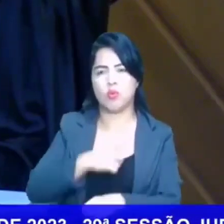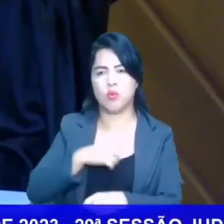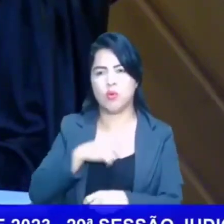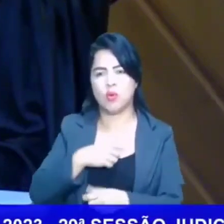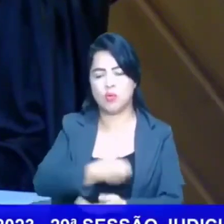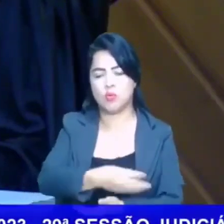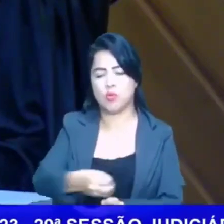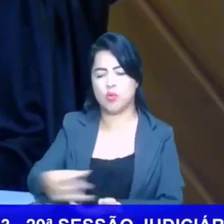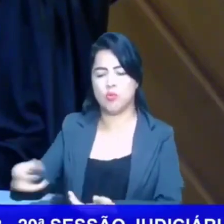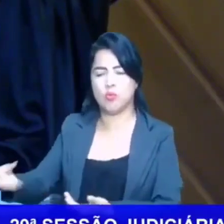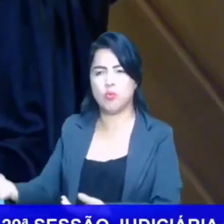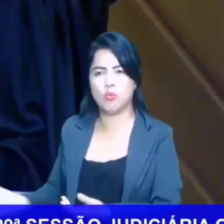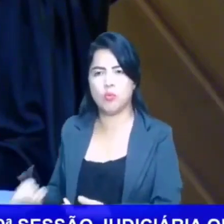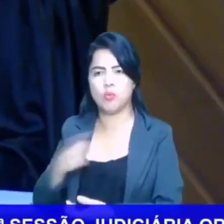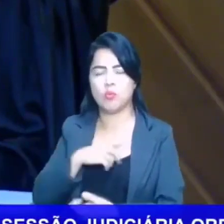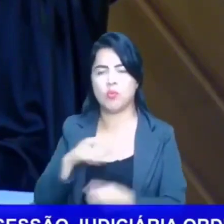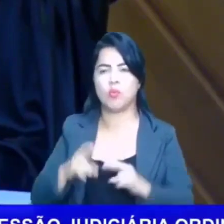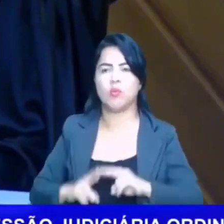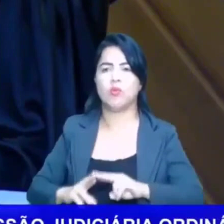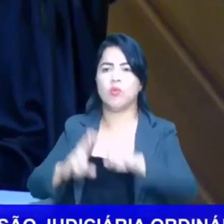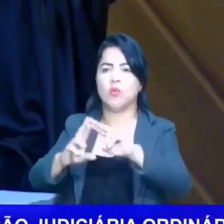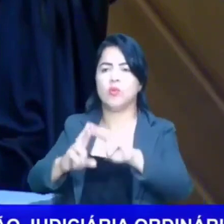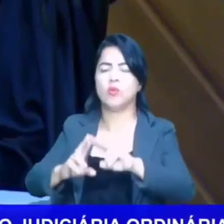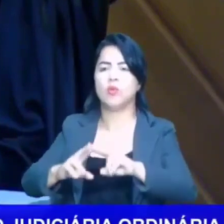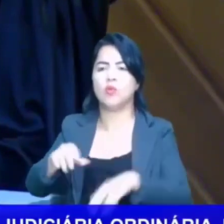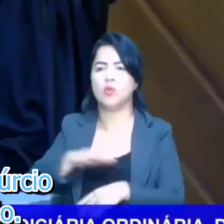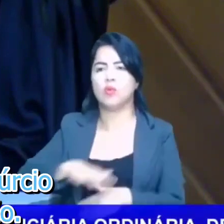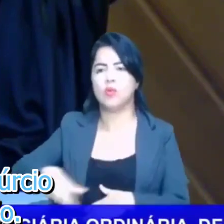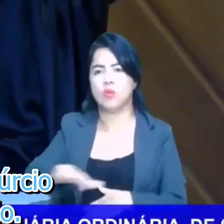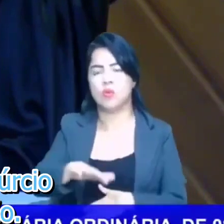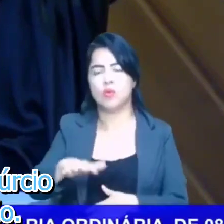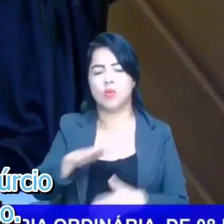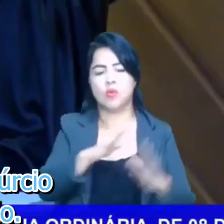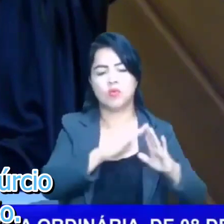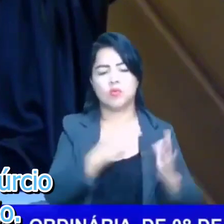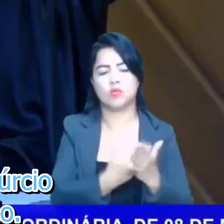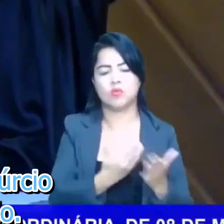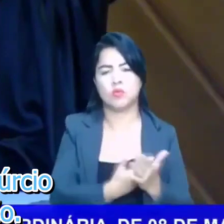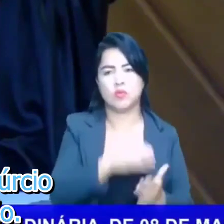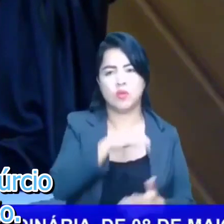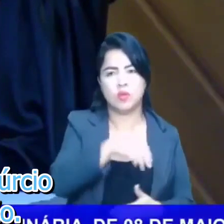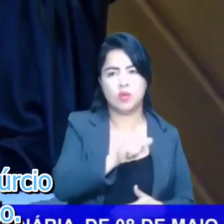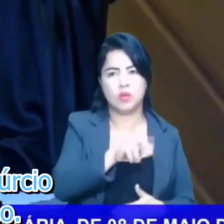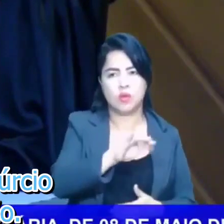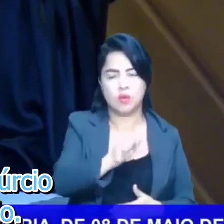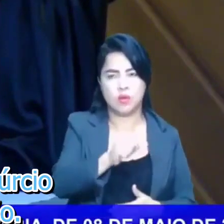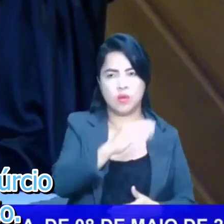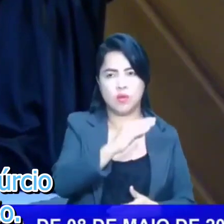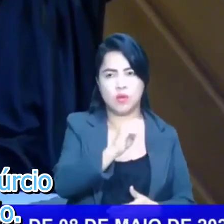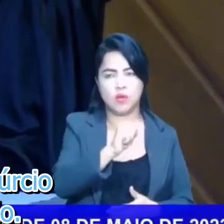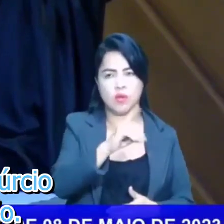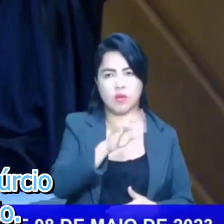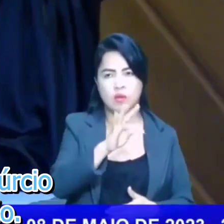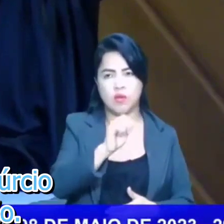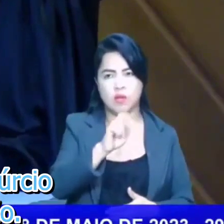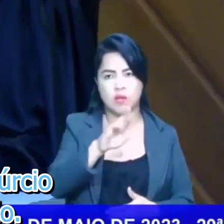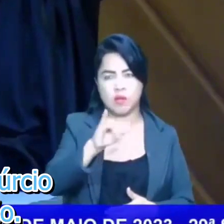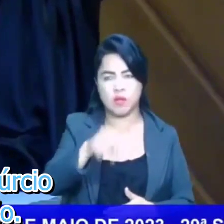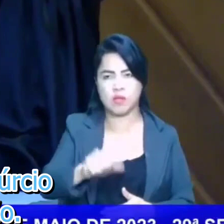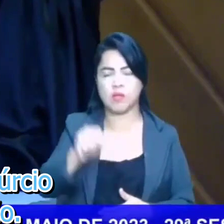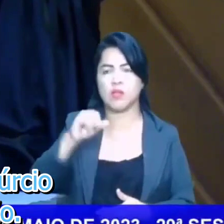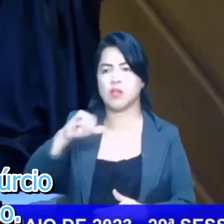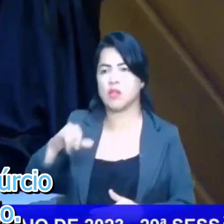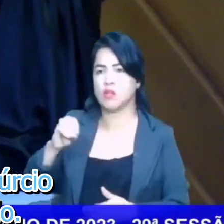de propaganda eleitoral dos representados no entorno das escolas Maria Catarina Dantas Tibúrcio e José